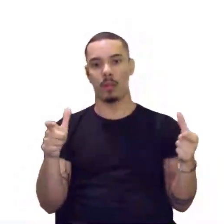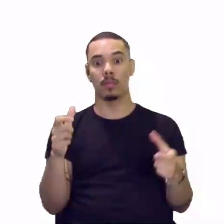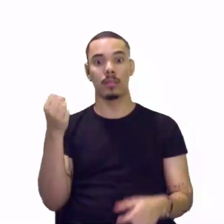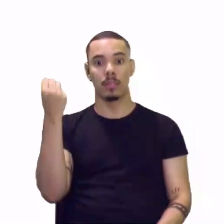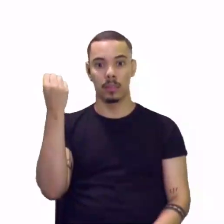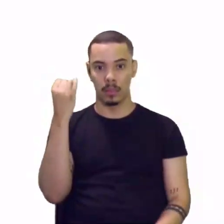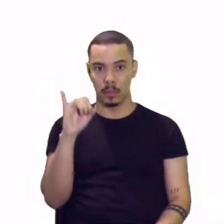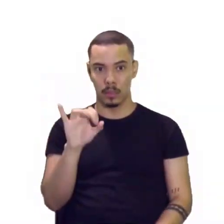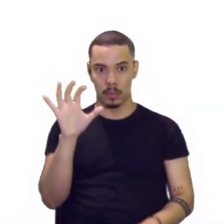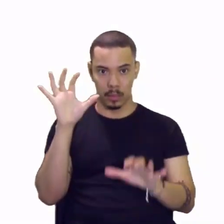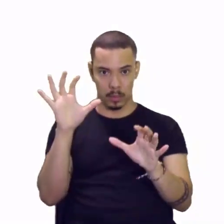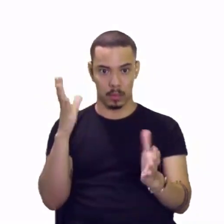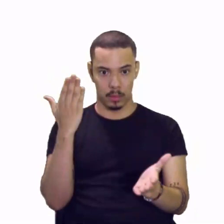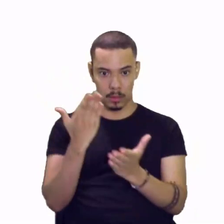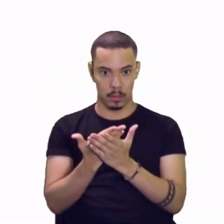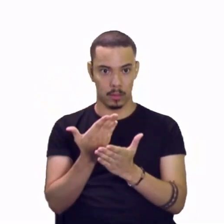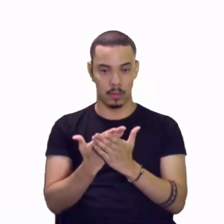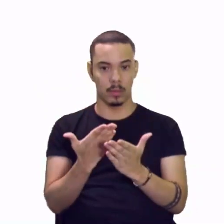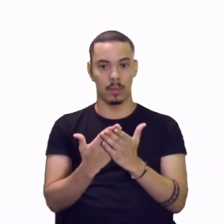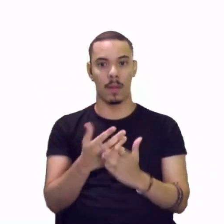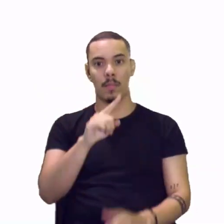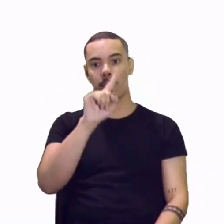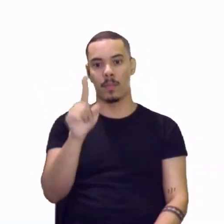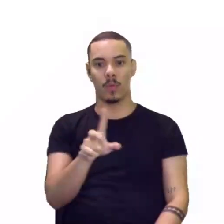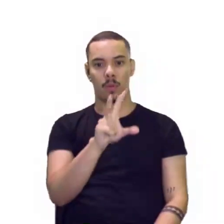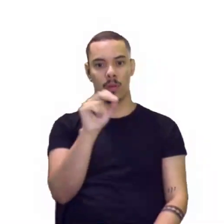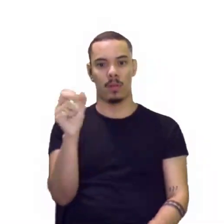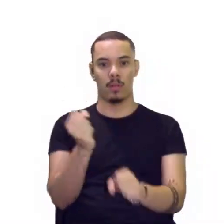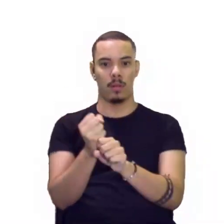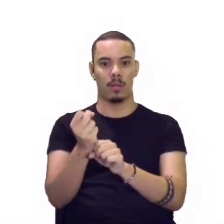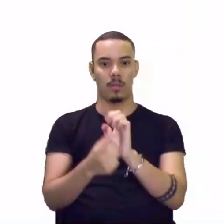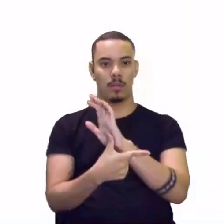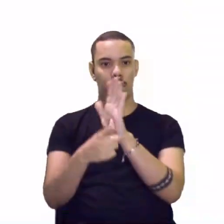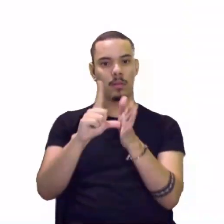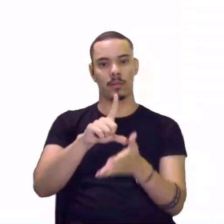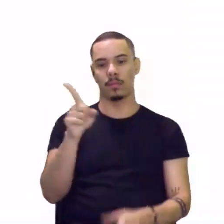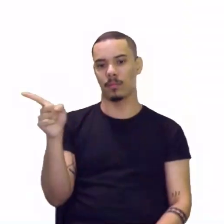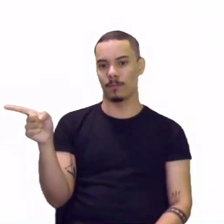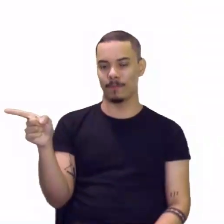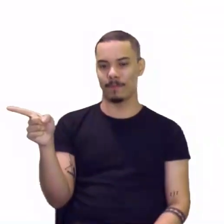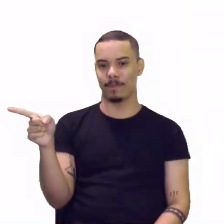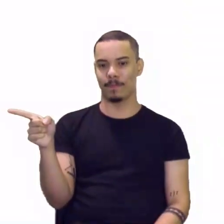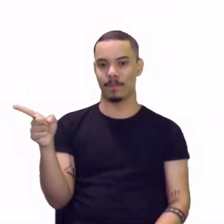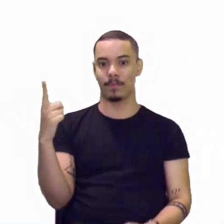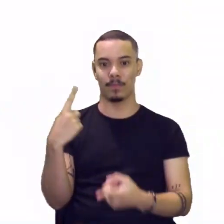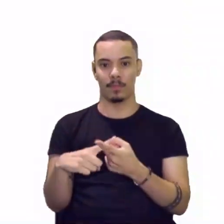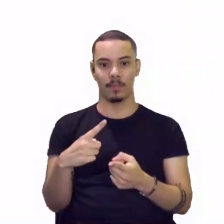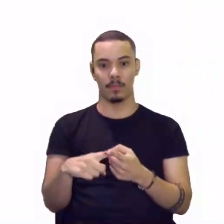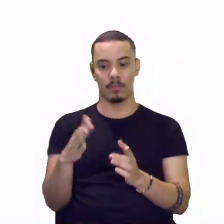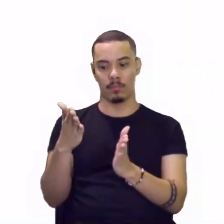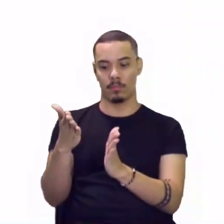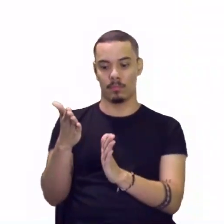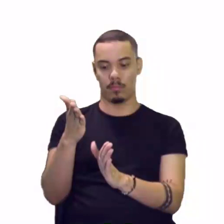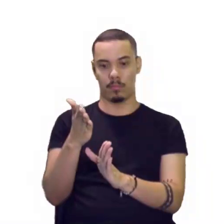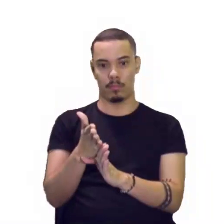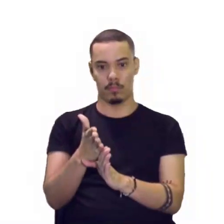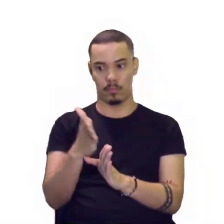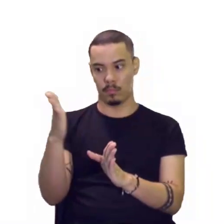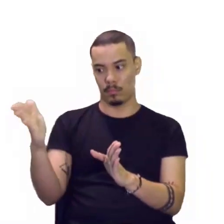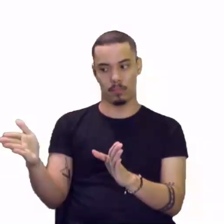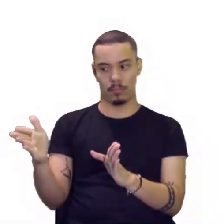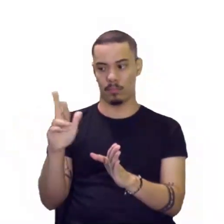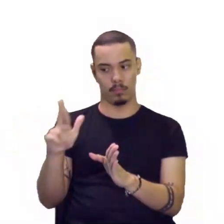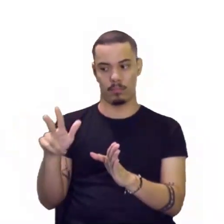fosse essa aula há 1.500 anos atrás, seria assim o mapa do Brasil. Com certeza. Né? Porque numa parte nós não éramos ainda um